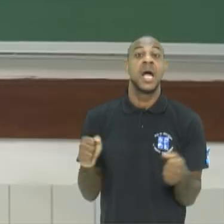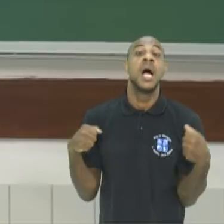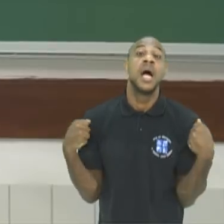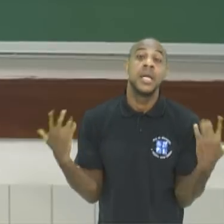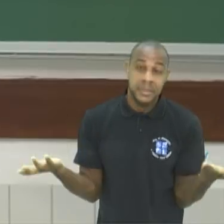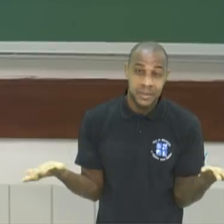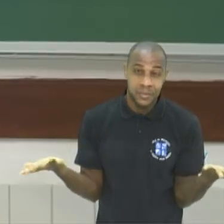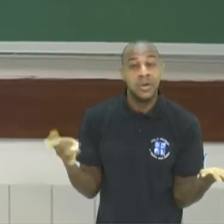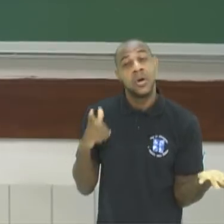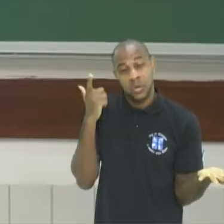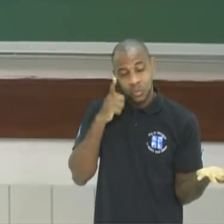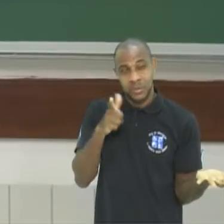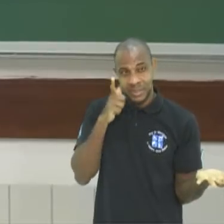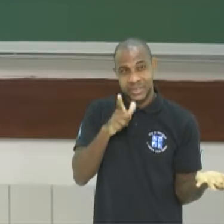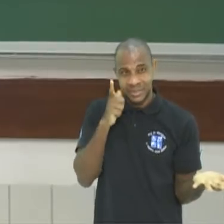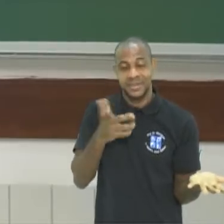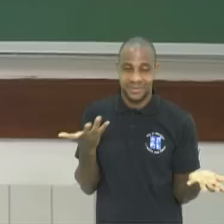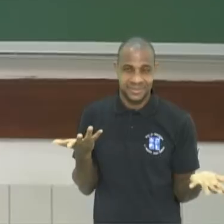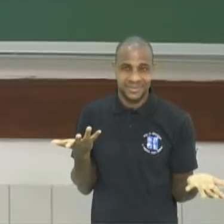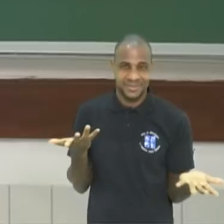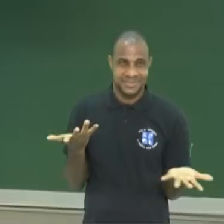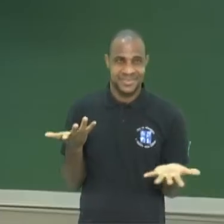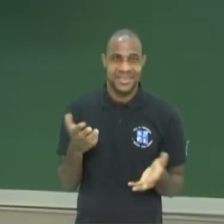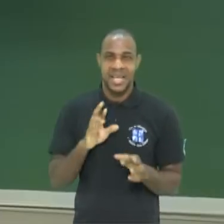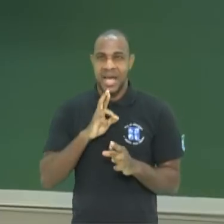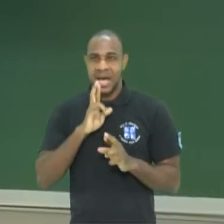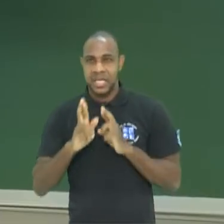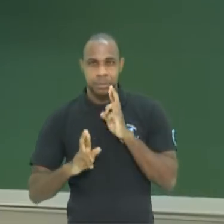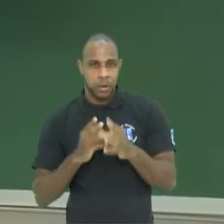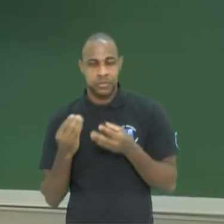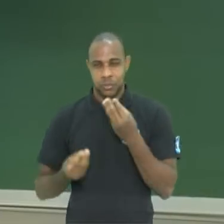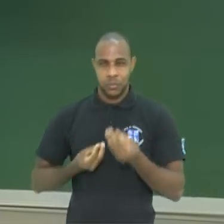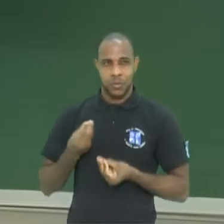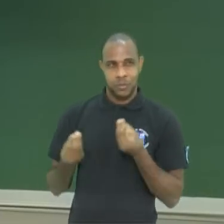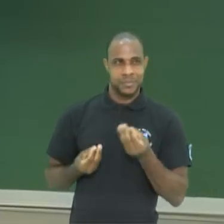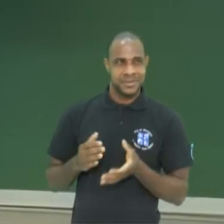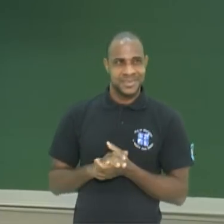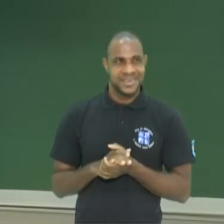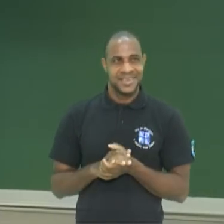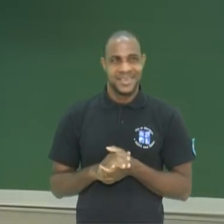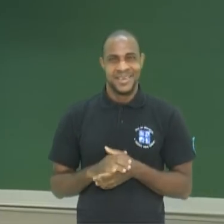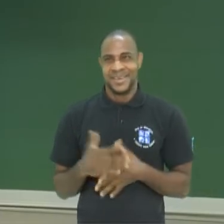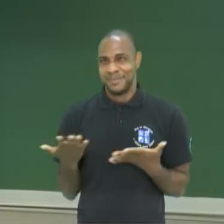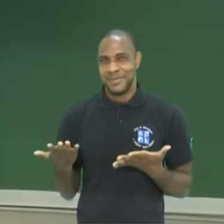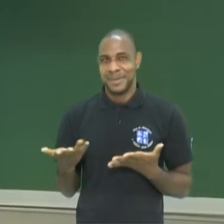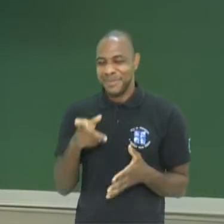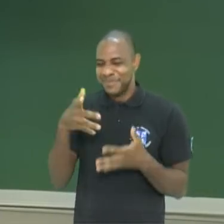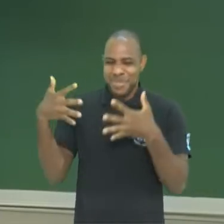Então, conseguiram chegar a alguma conclusão aí da resposta correta? Parece que eu trouxe isso para